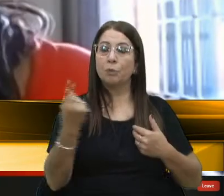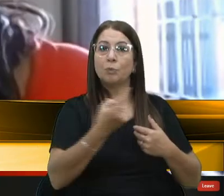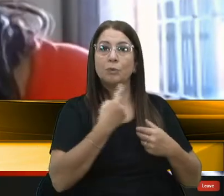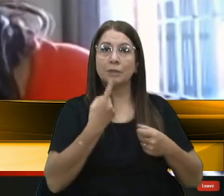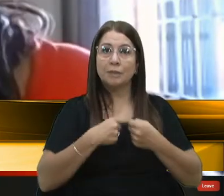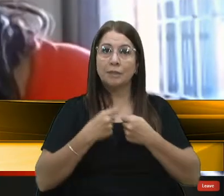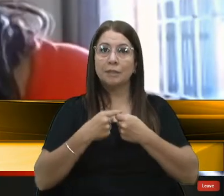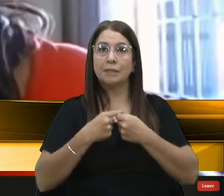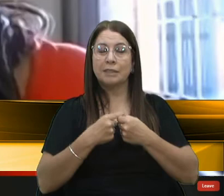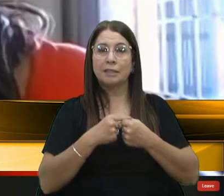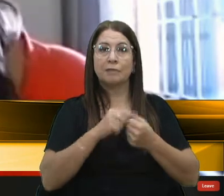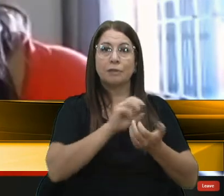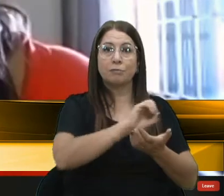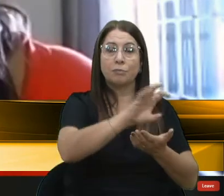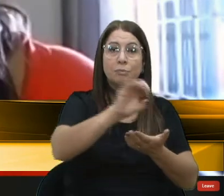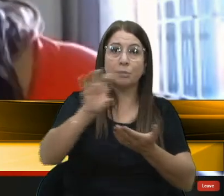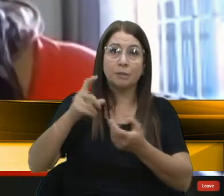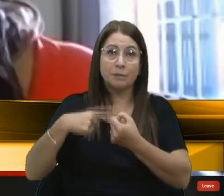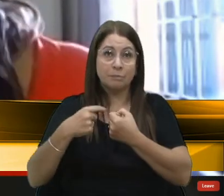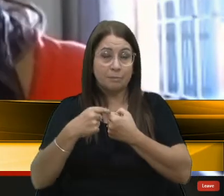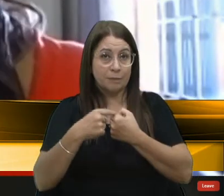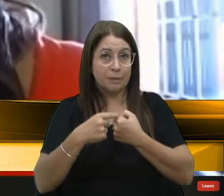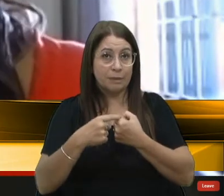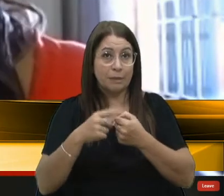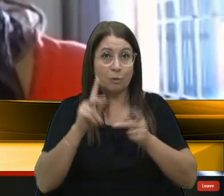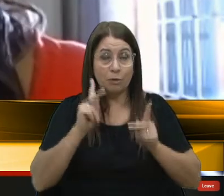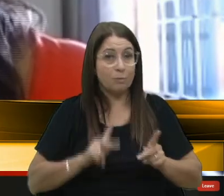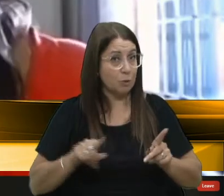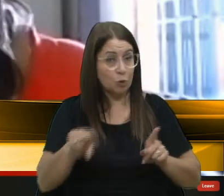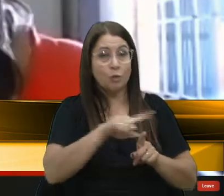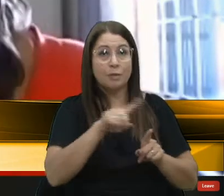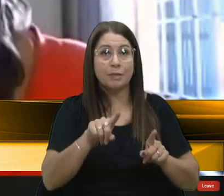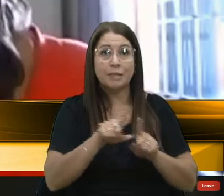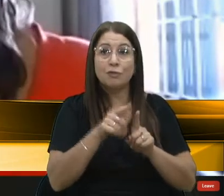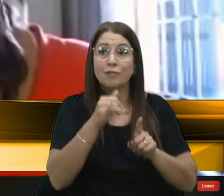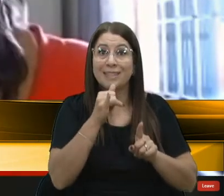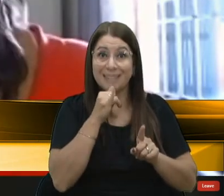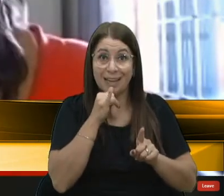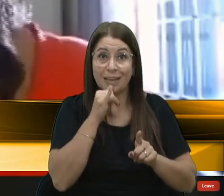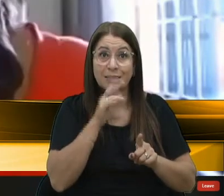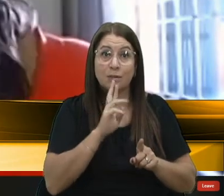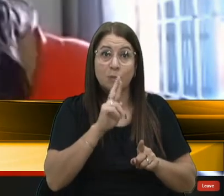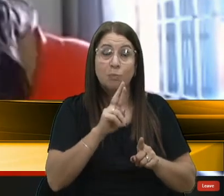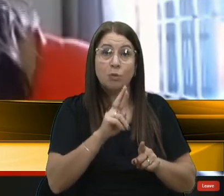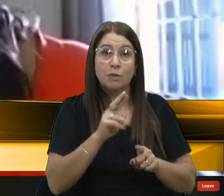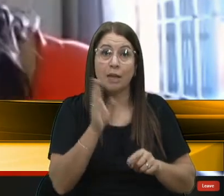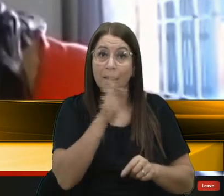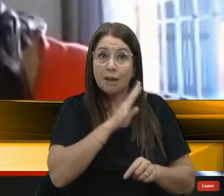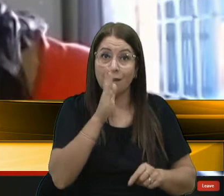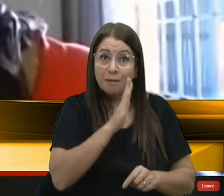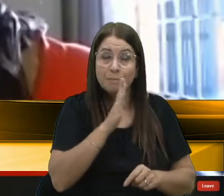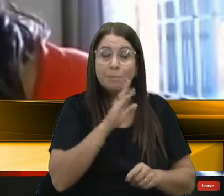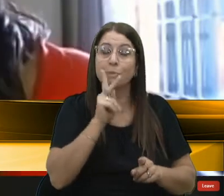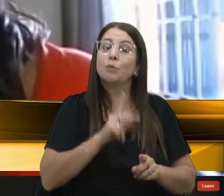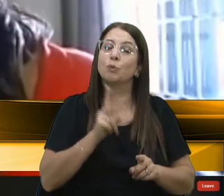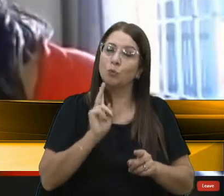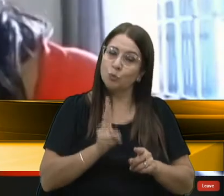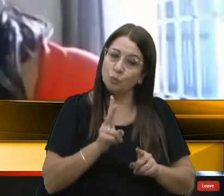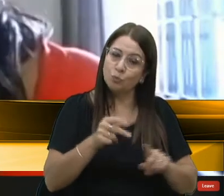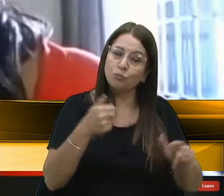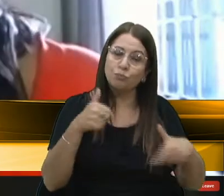infectando outras pessoas. Né? Se não tiver testagem, e se não tiver uma testagem que saia o resultado logo, essas pessoas vão continuar